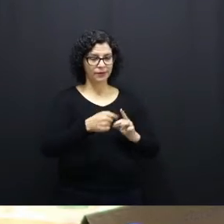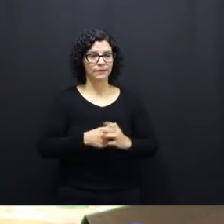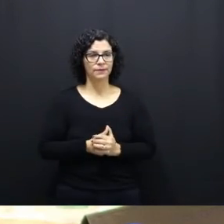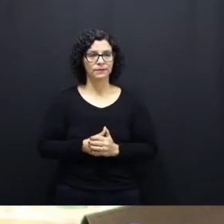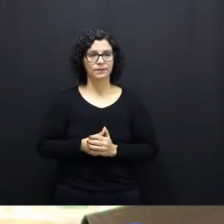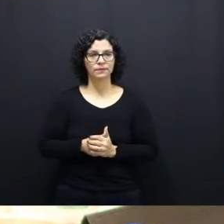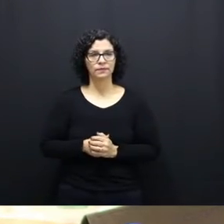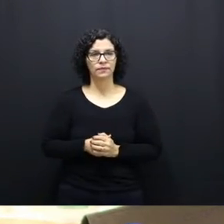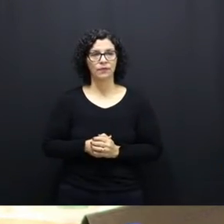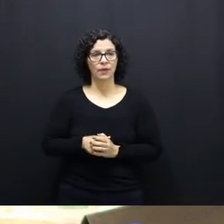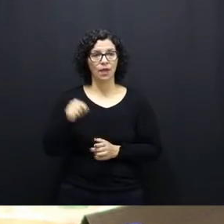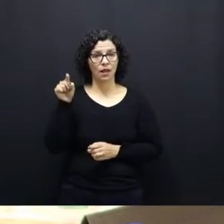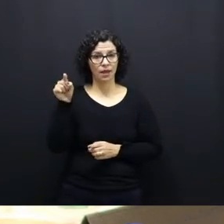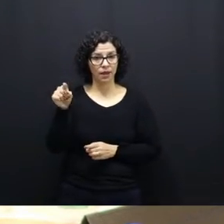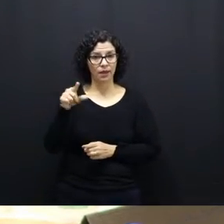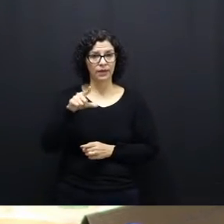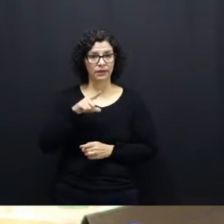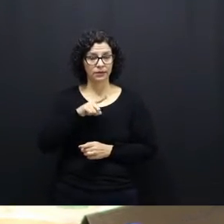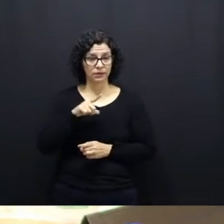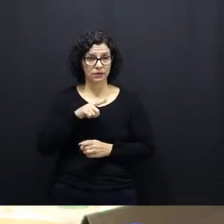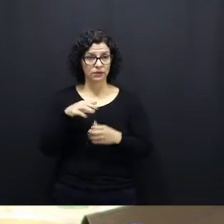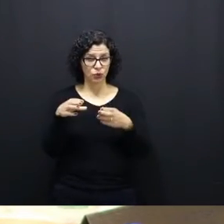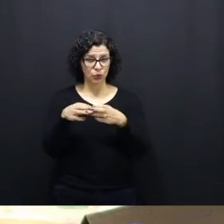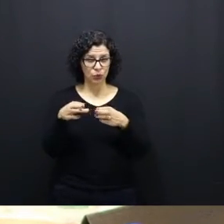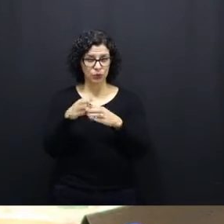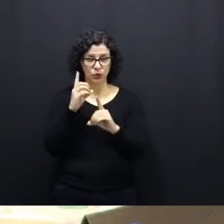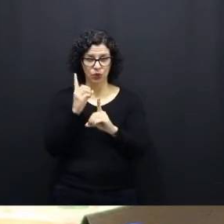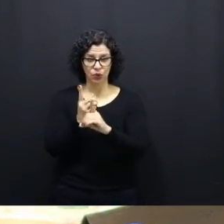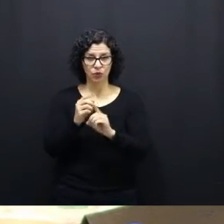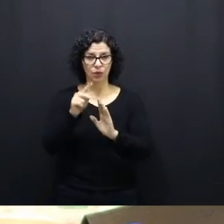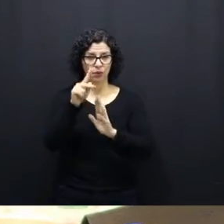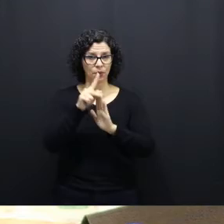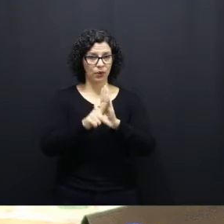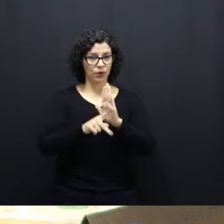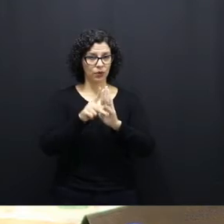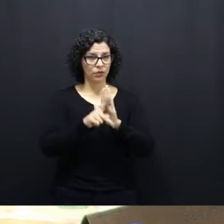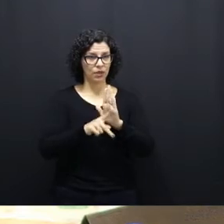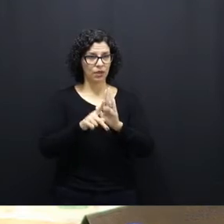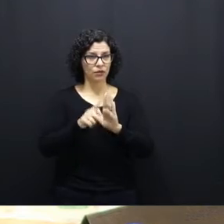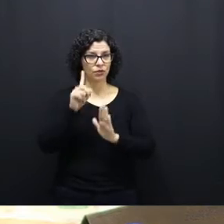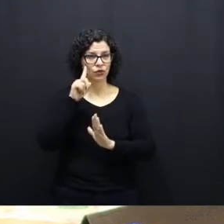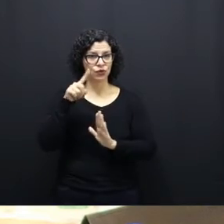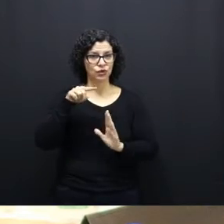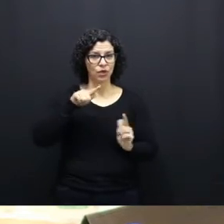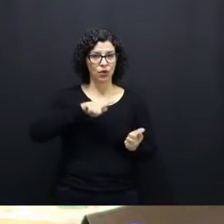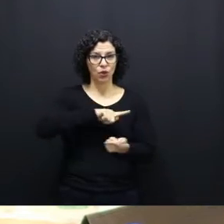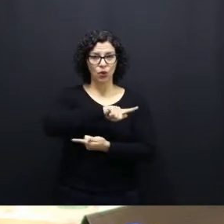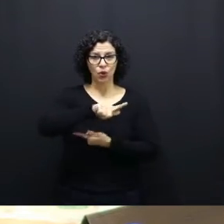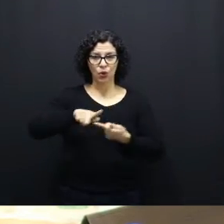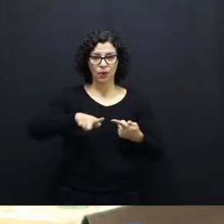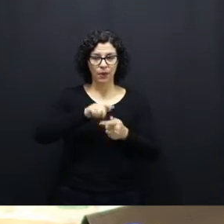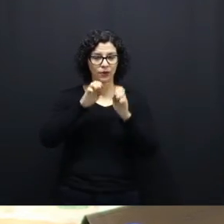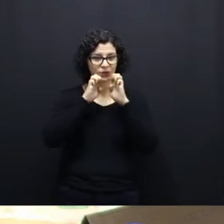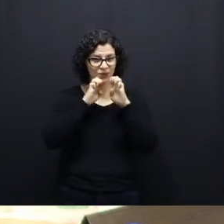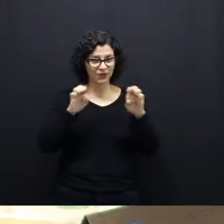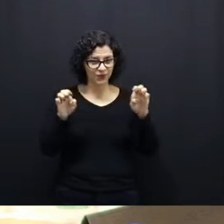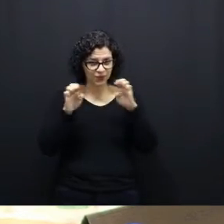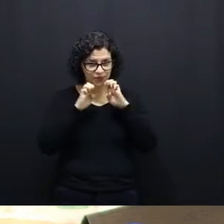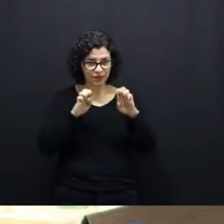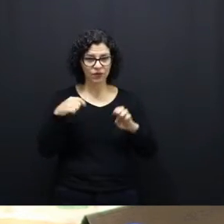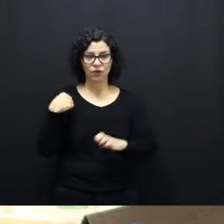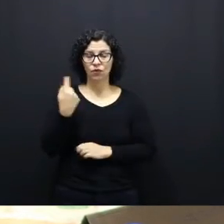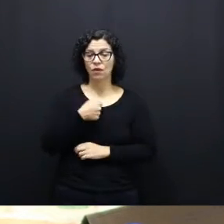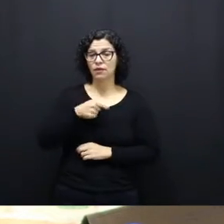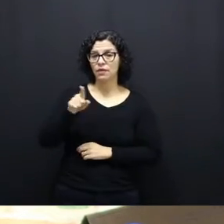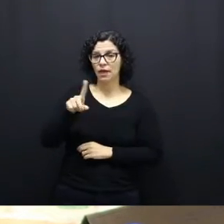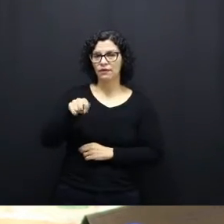ela vem em prol do nosso projeto do dia Global da evangelização nós vamos